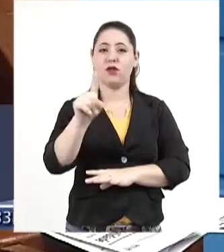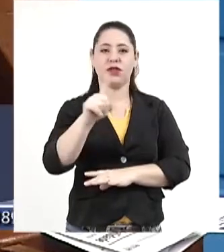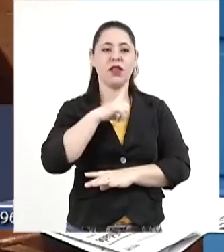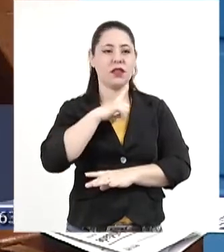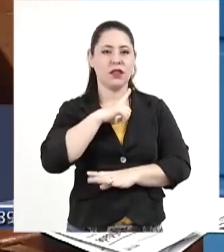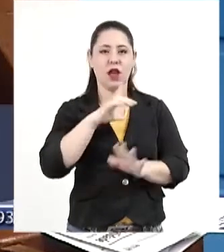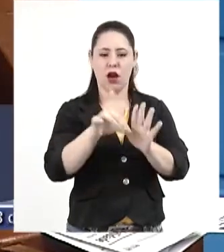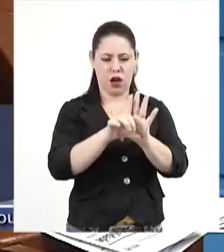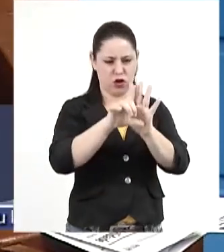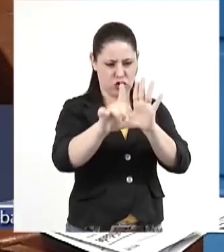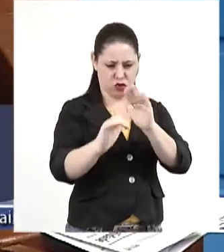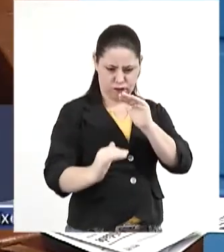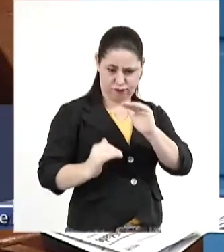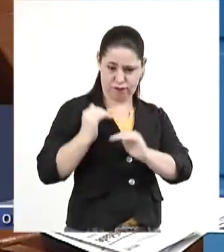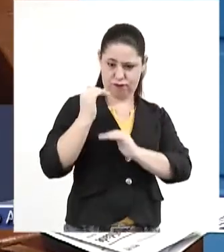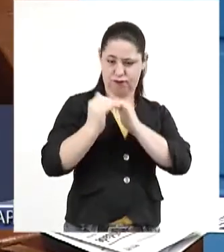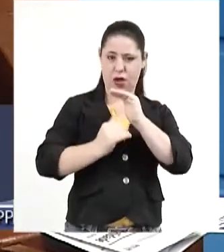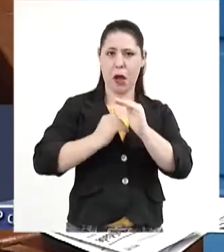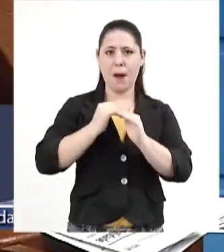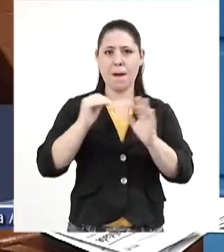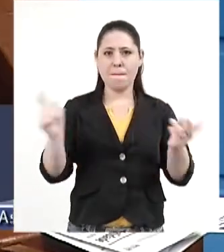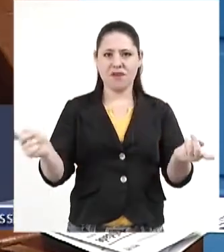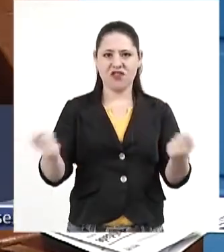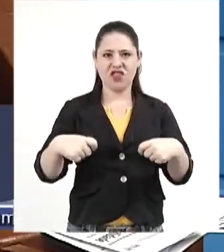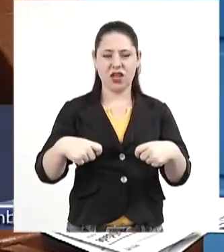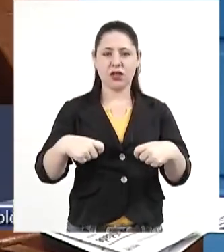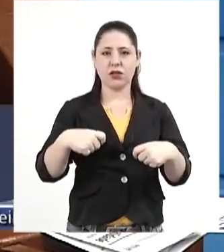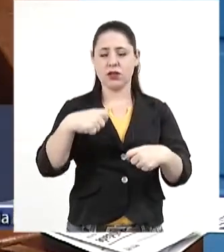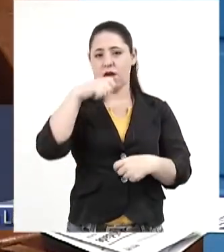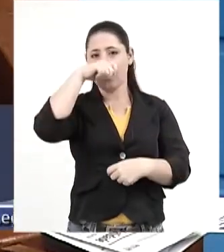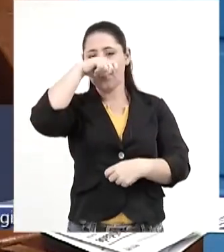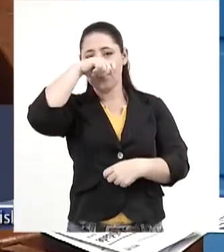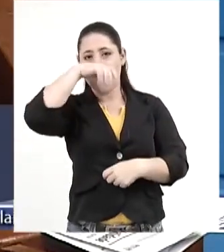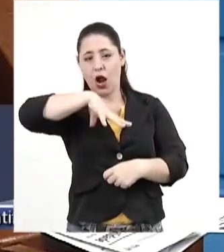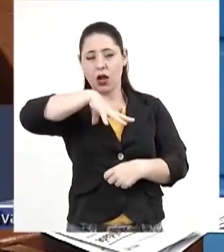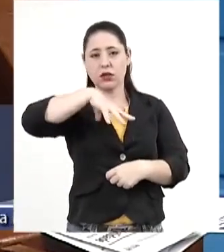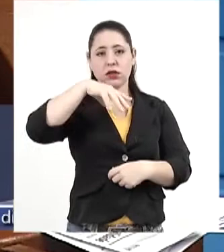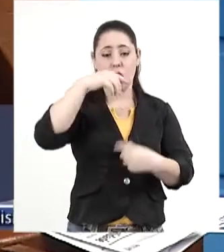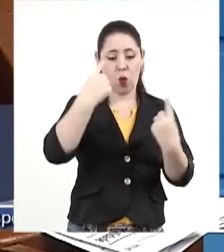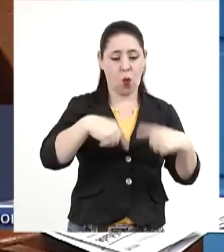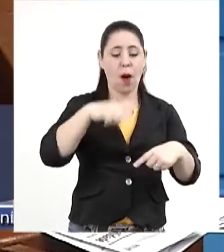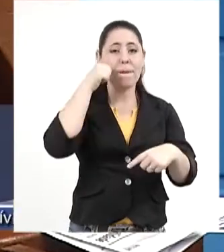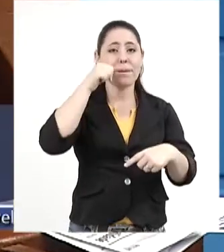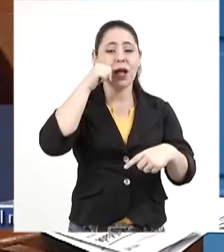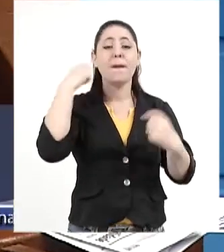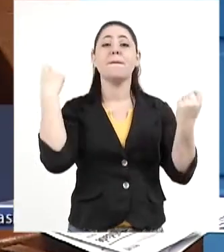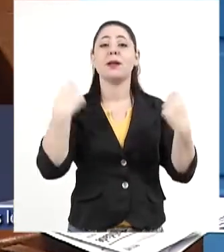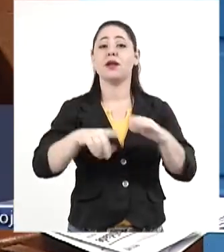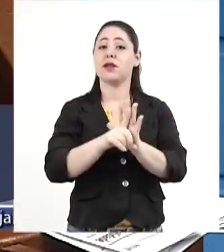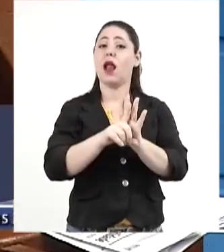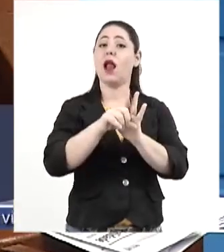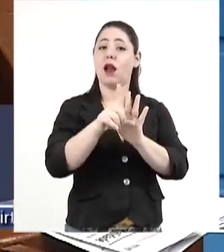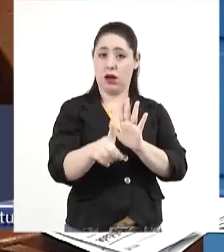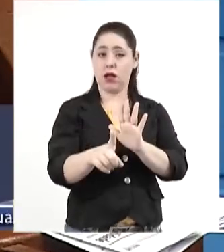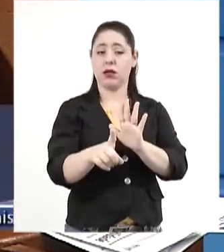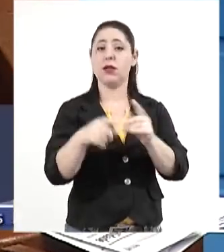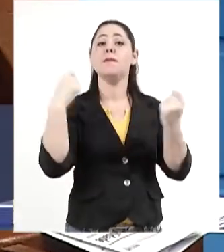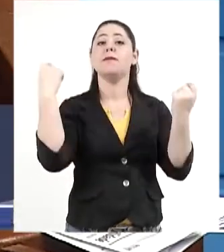uma legislação avançada de combate à violência contra as mulheres. É preciso que essa legislação